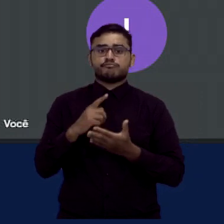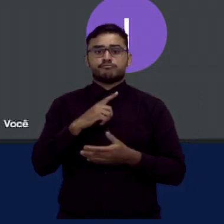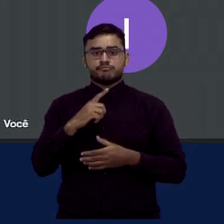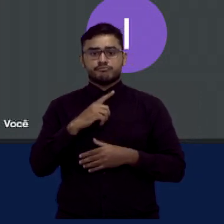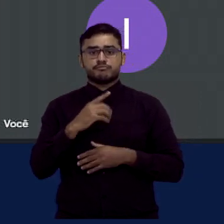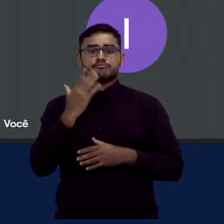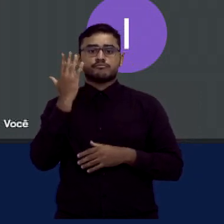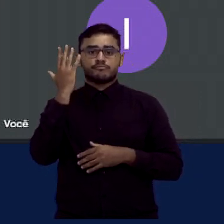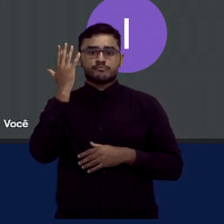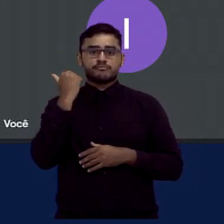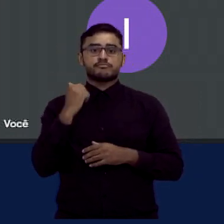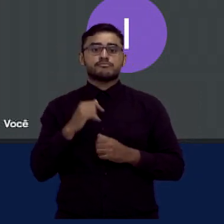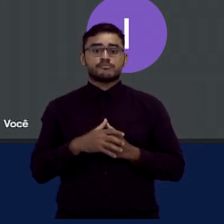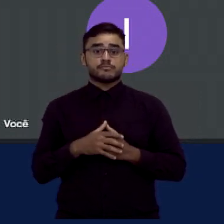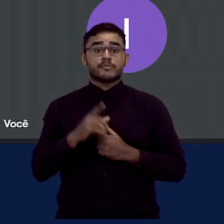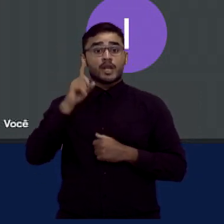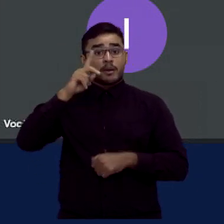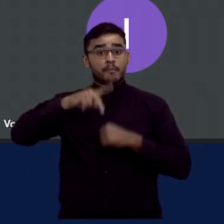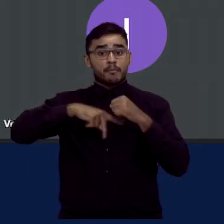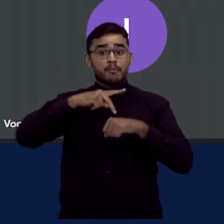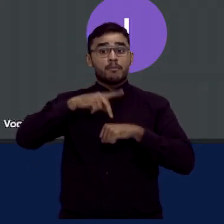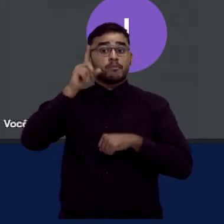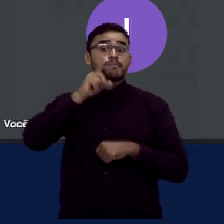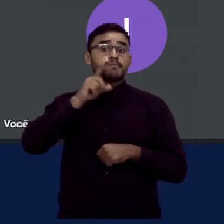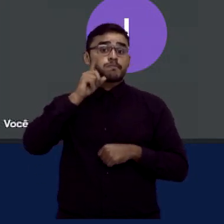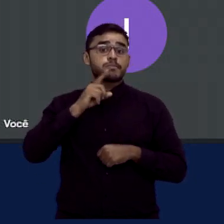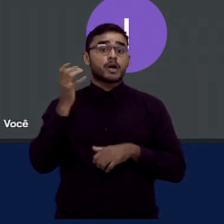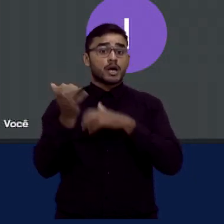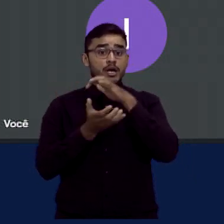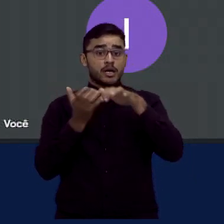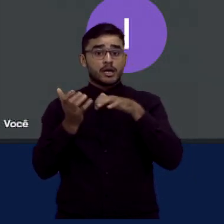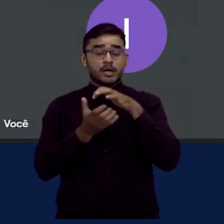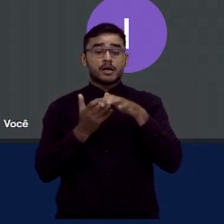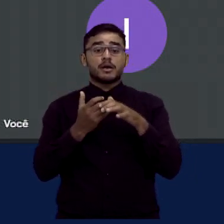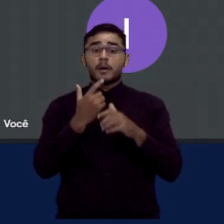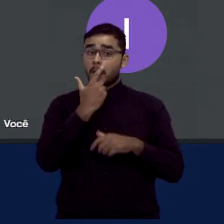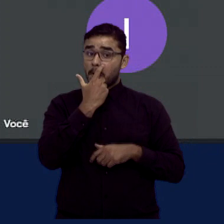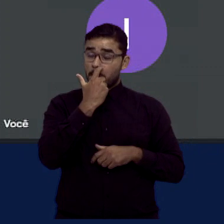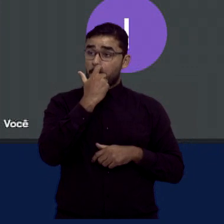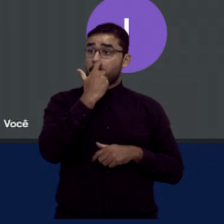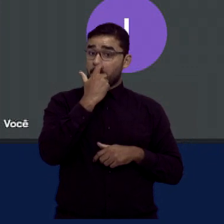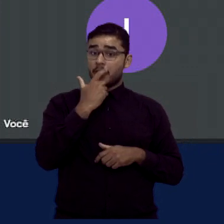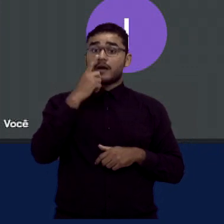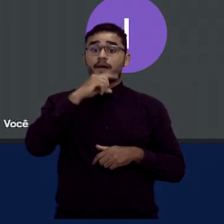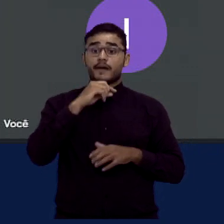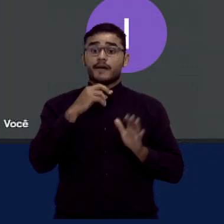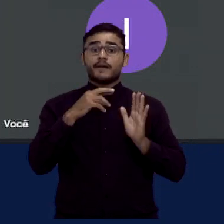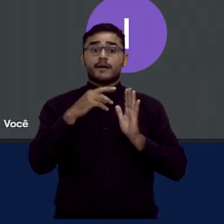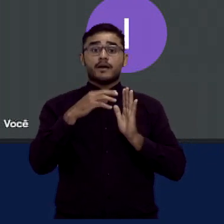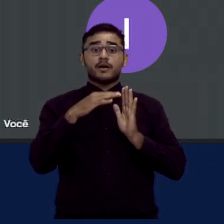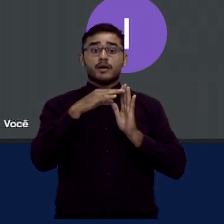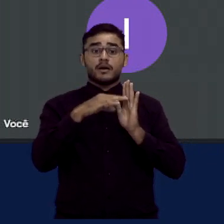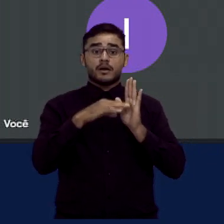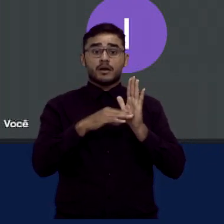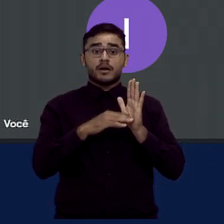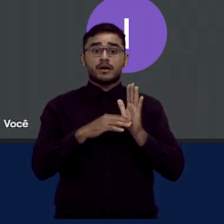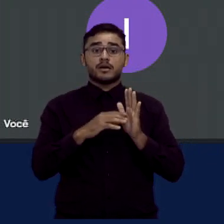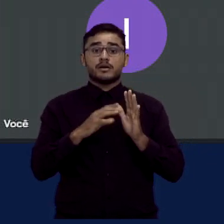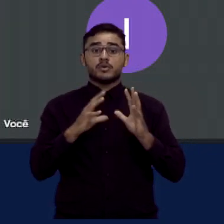roteiristas estão fazendo greve lá nos Estados Unidos. Então, Porque é o que assim, eles querem. É o que eles querem. Um chat Então-